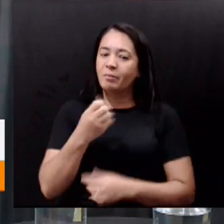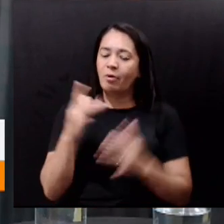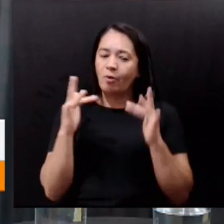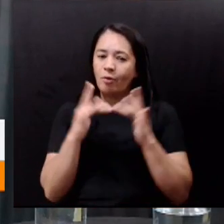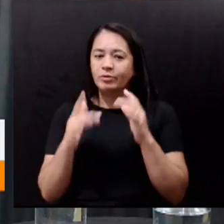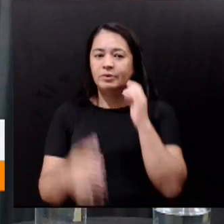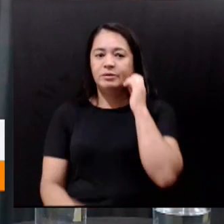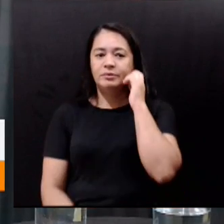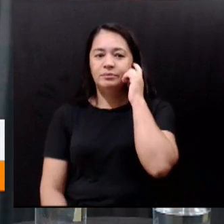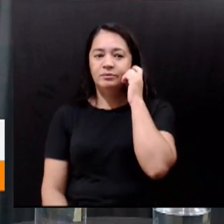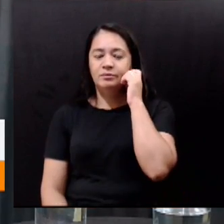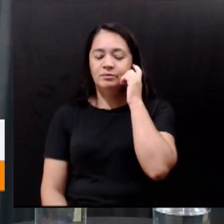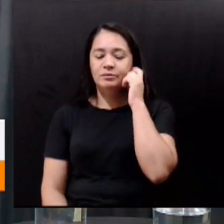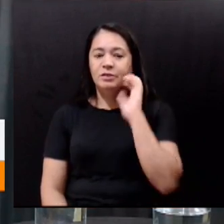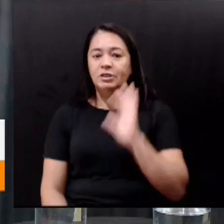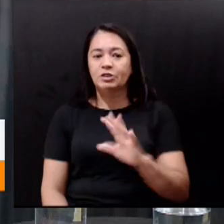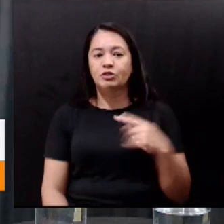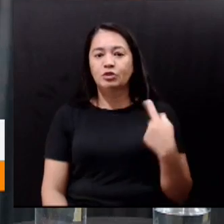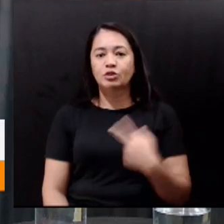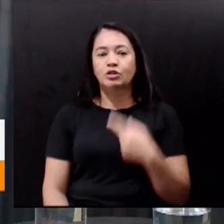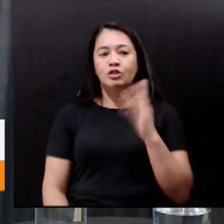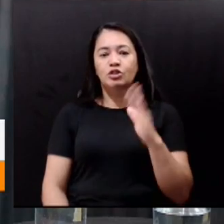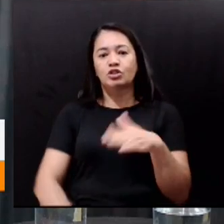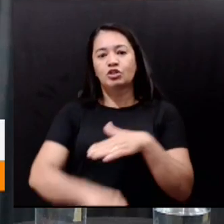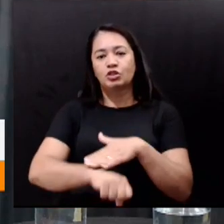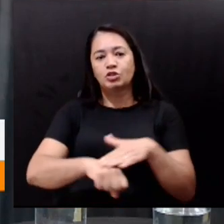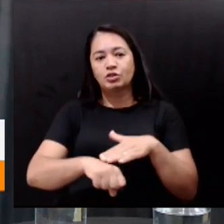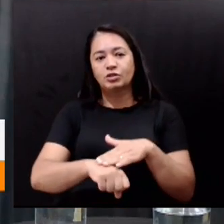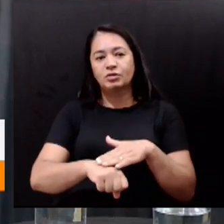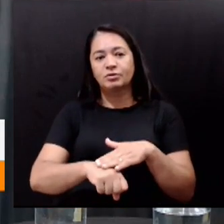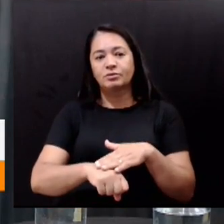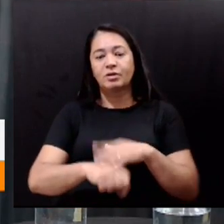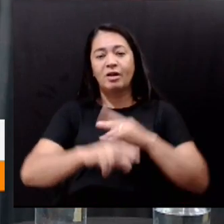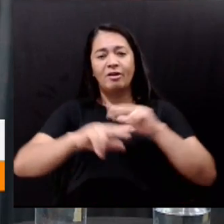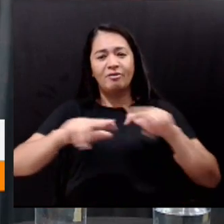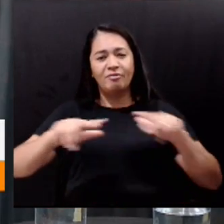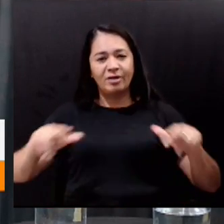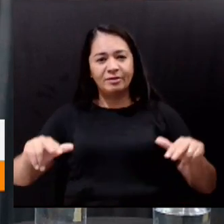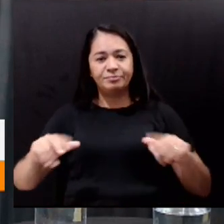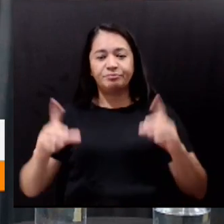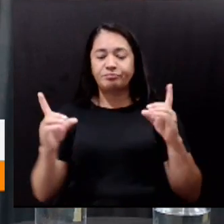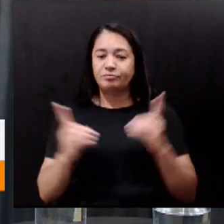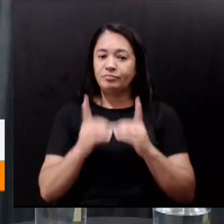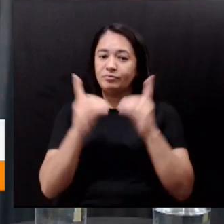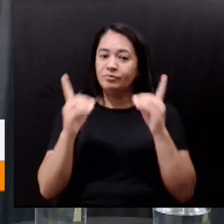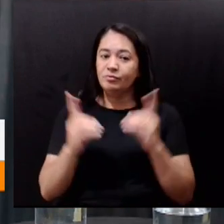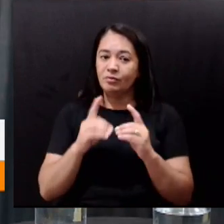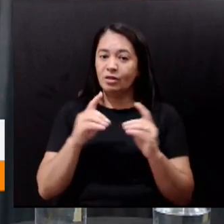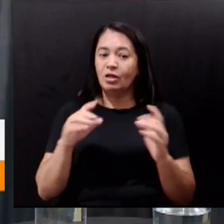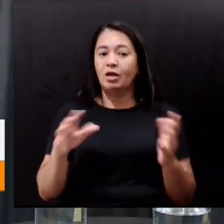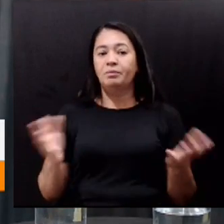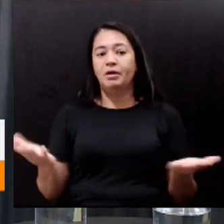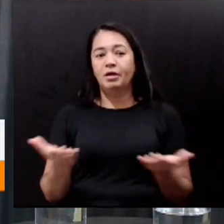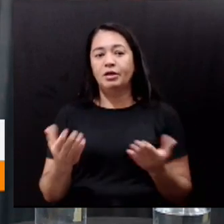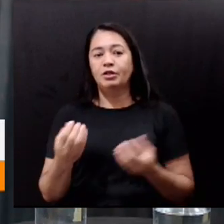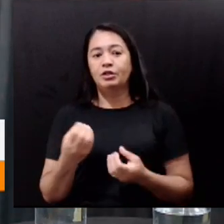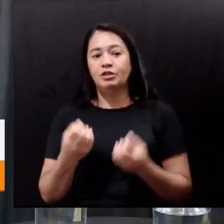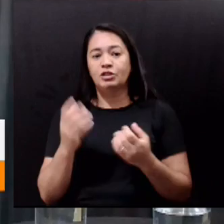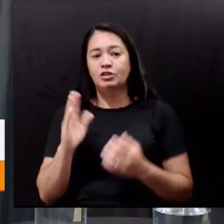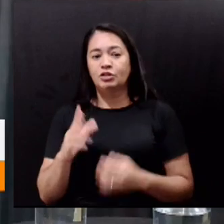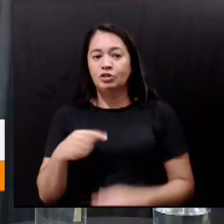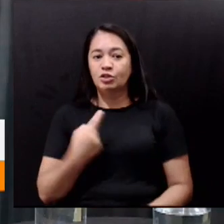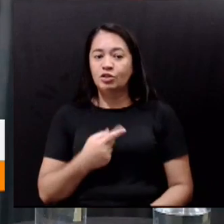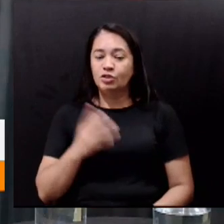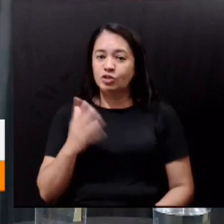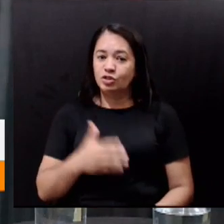gente está conversando envolve vários fatores, né? Sim. A dinâmica do mundo atual, o fato de, como eu comentei no início, a gente está imerso nas nossas